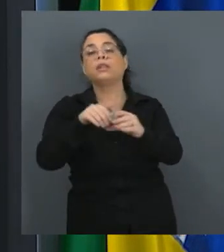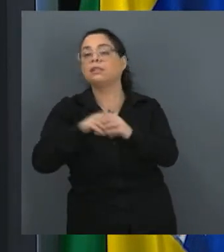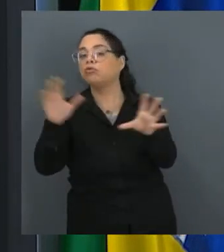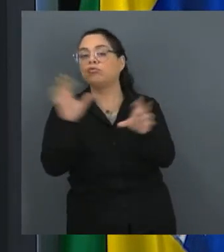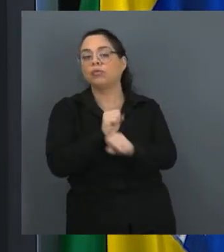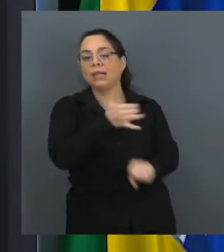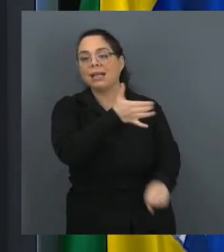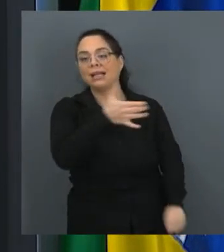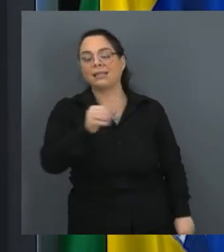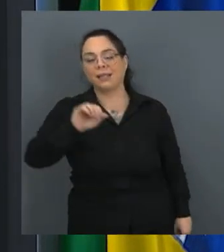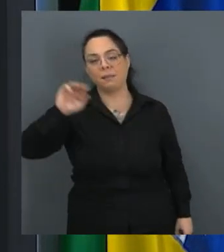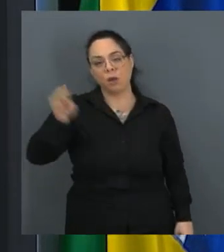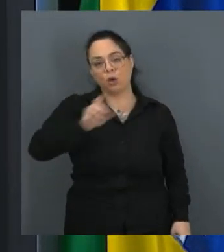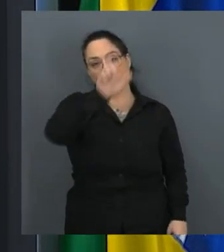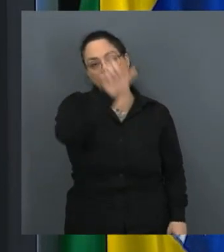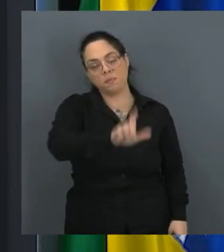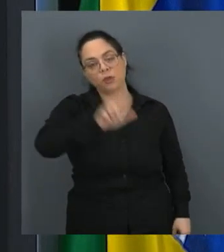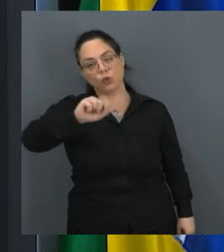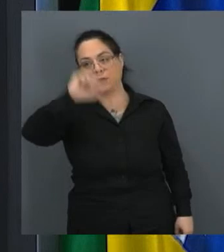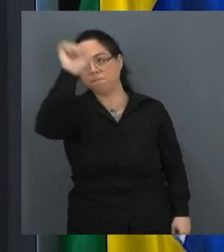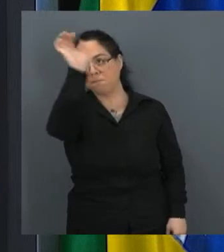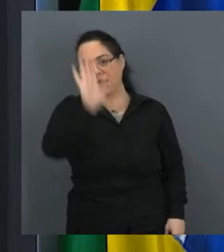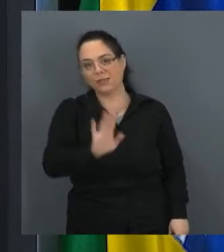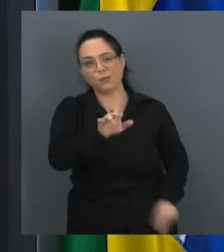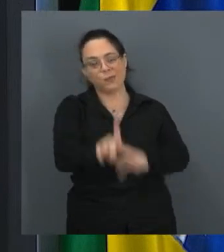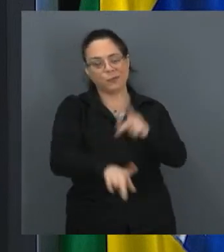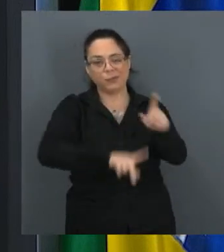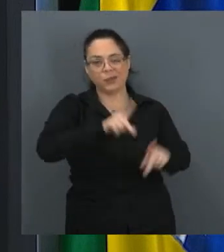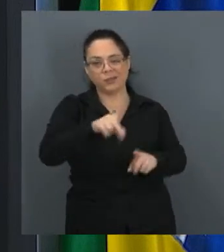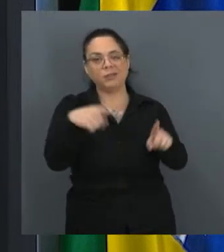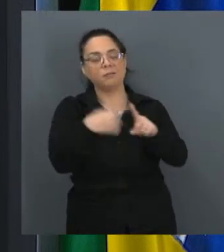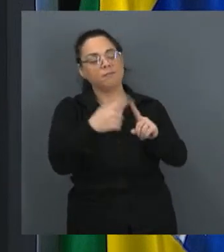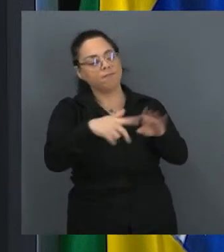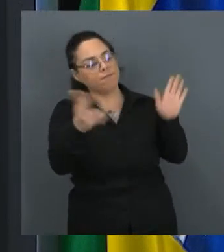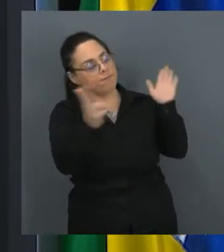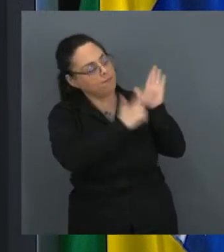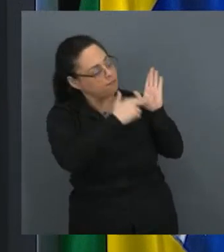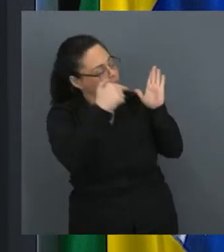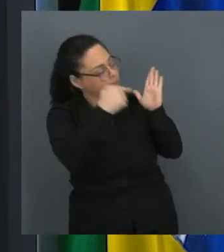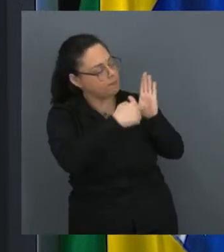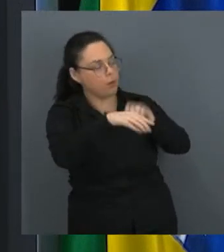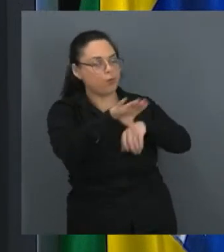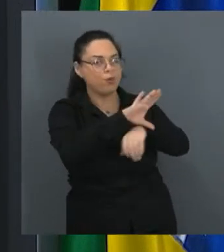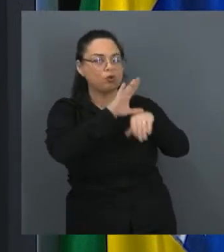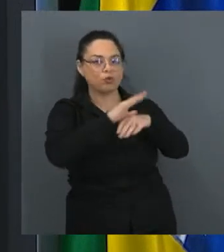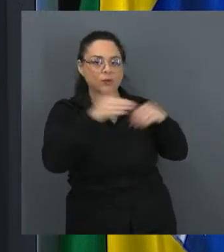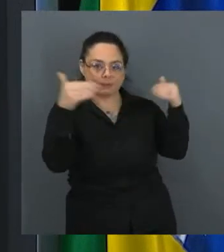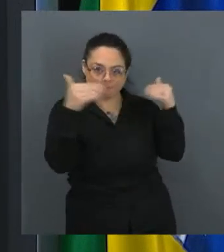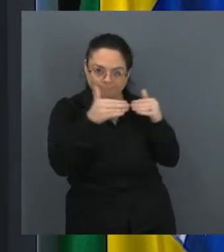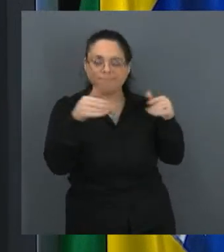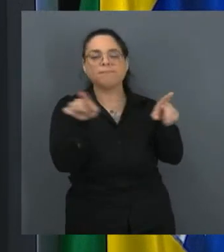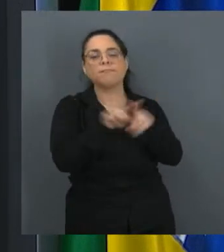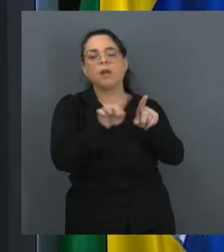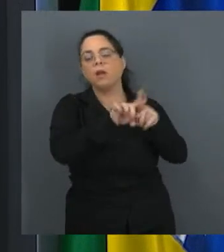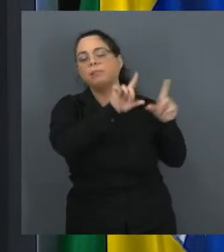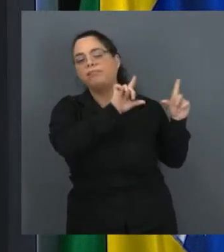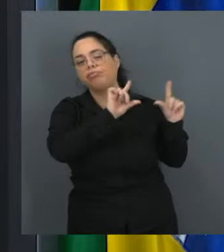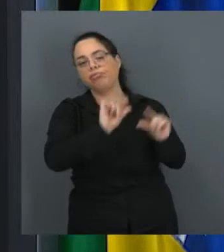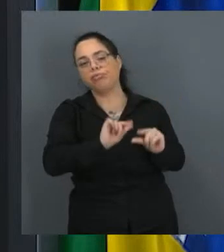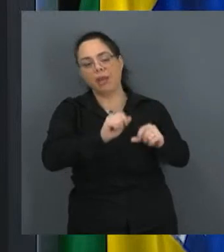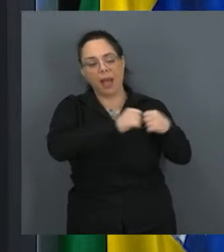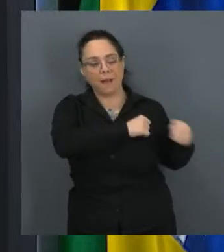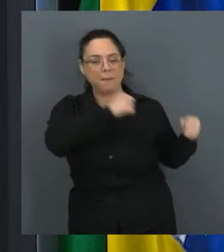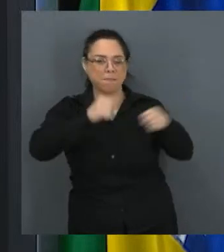de cidadãos brasileiros, no sentido de cumprir seu dever constitucional e coibir todos os